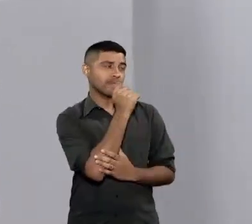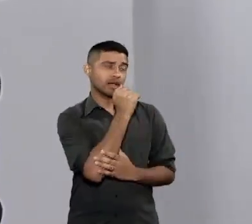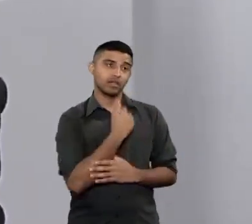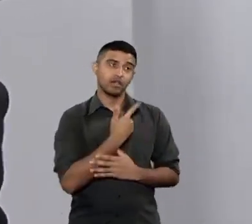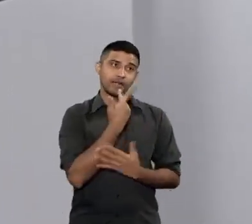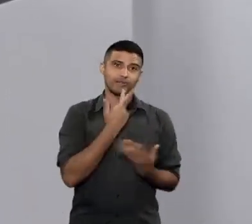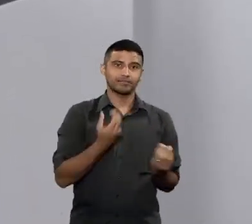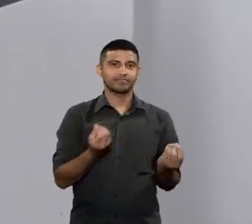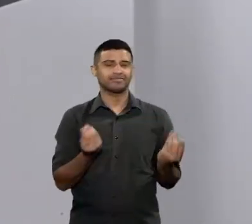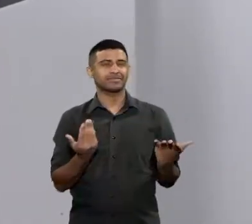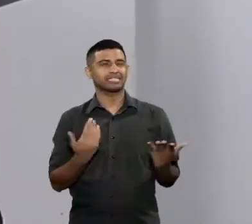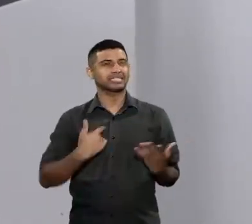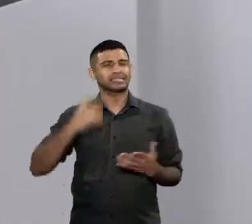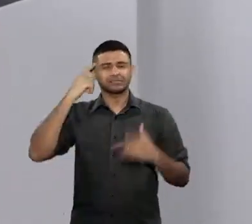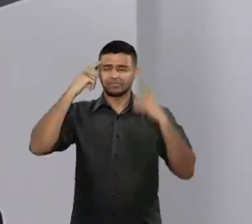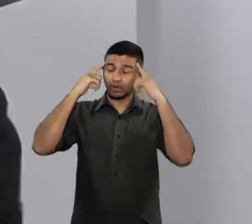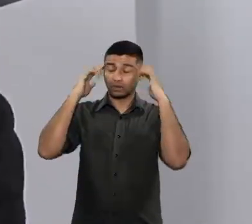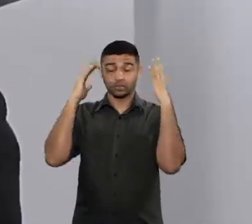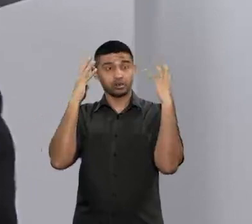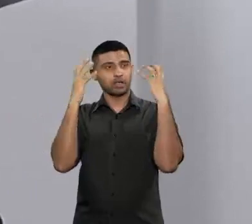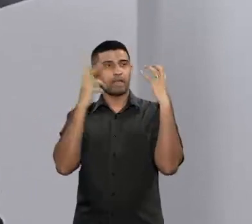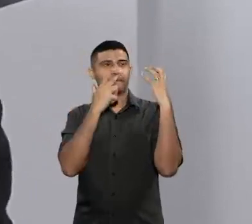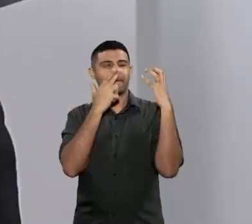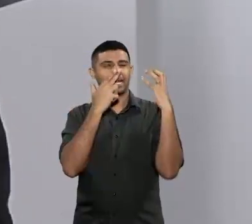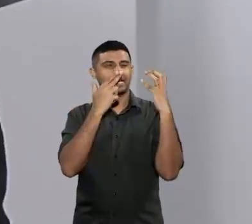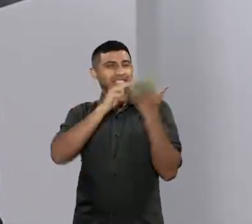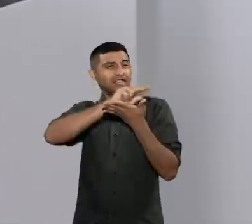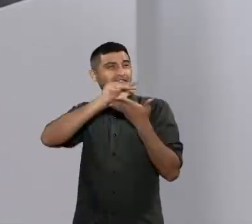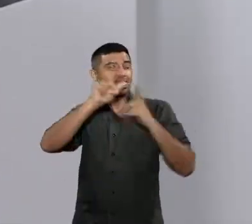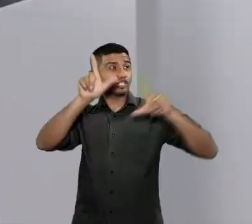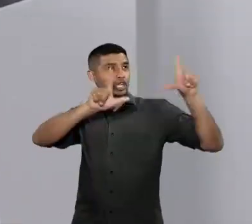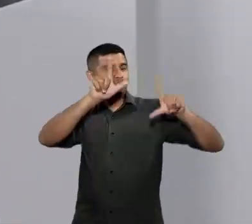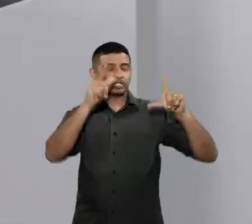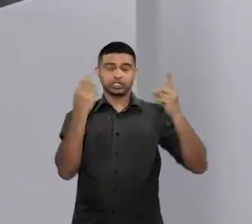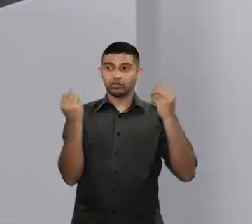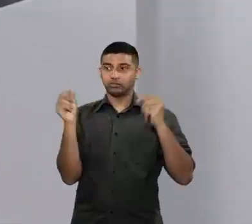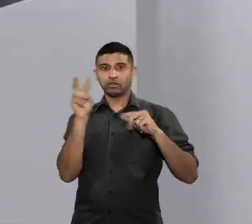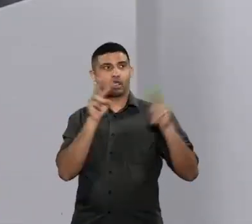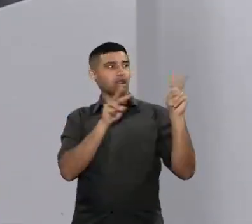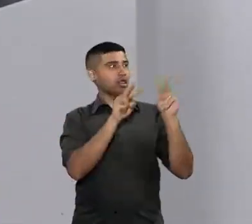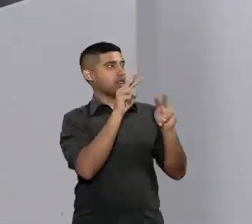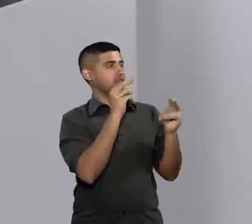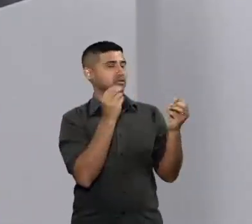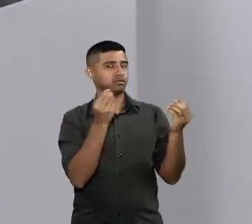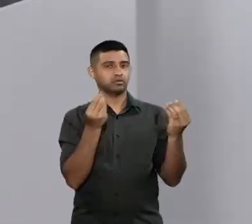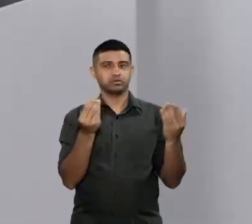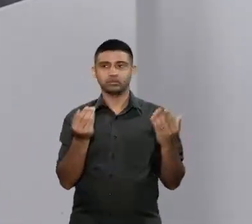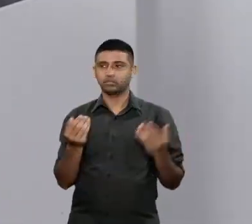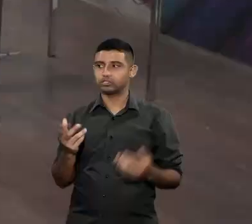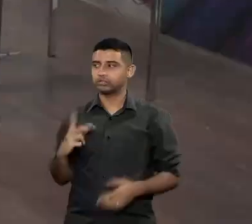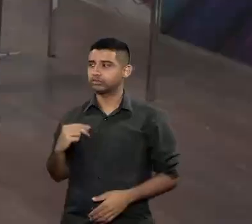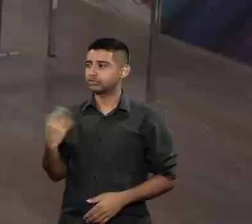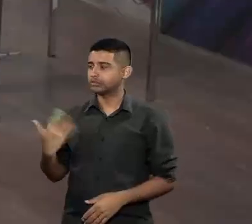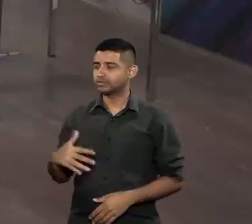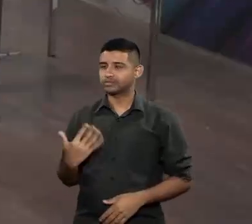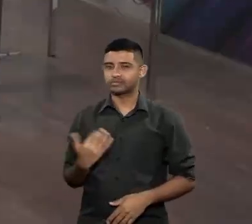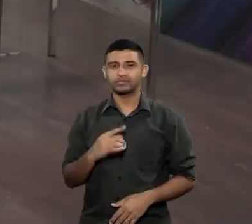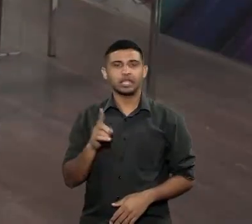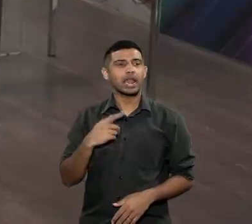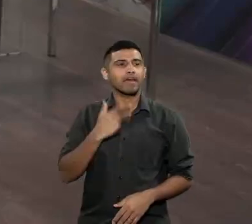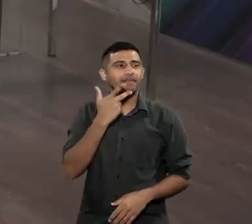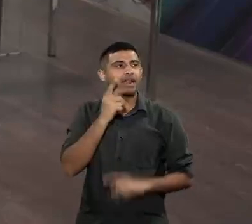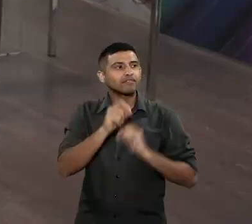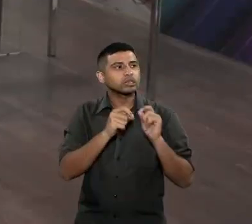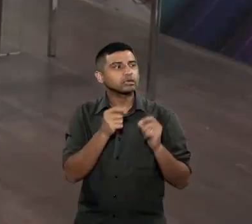disse, minha cabeça parece várias televisões ligadas ao mesmo tempo. Ela Nossa. Falava isso para mim. Né? Parece que... E ela estava